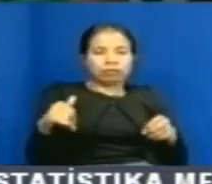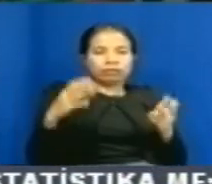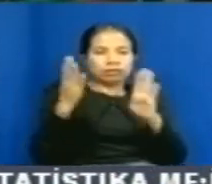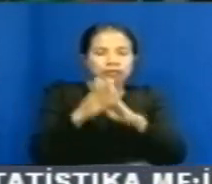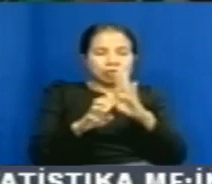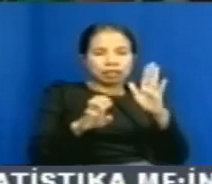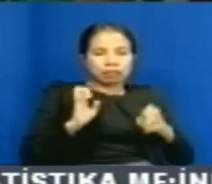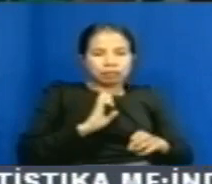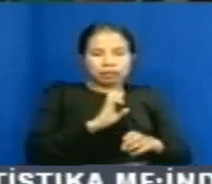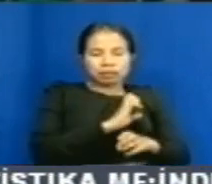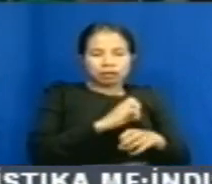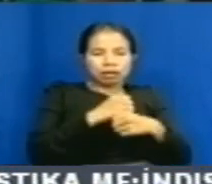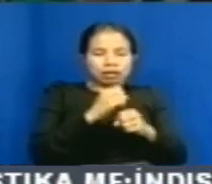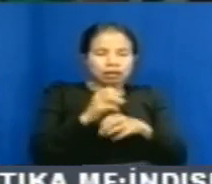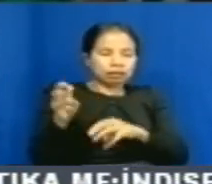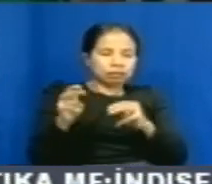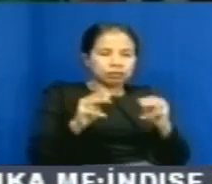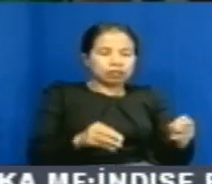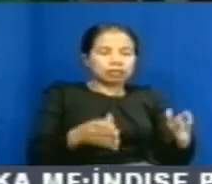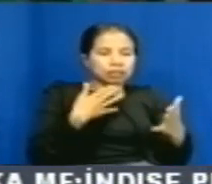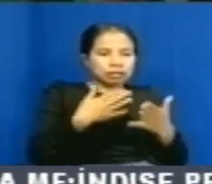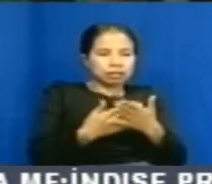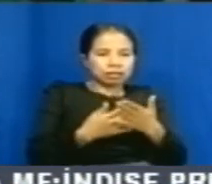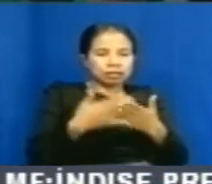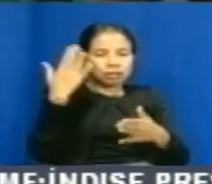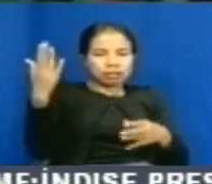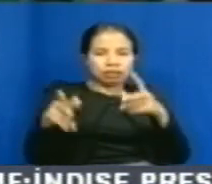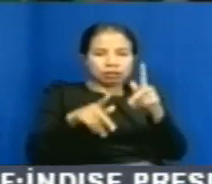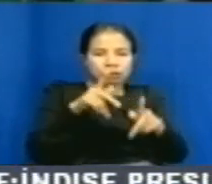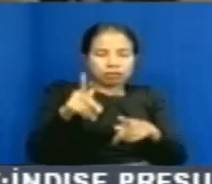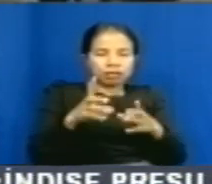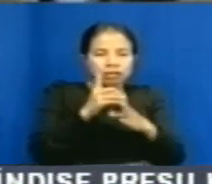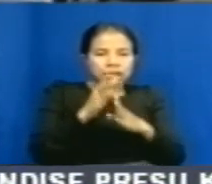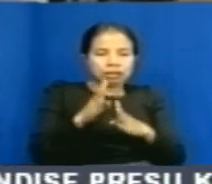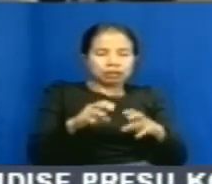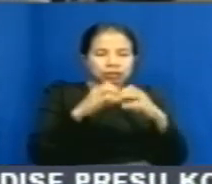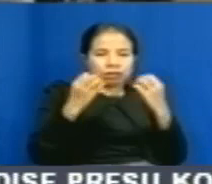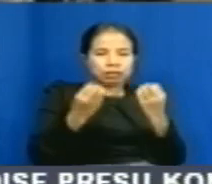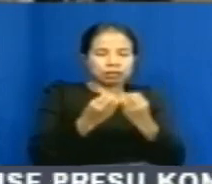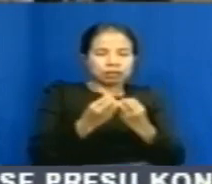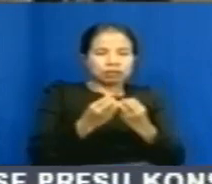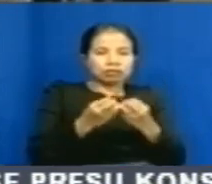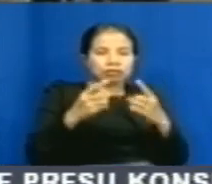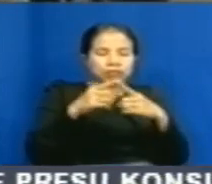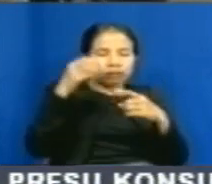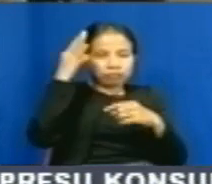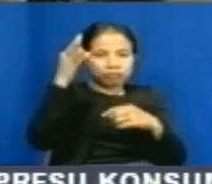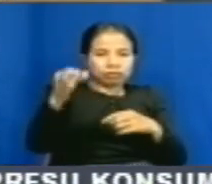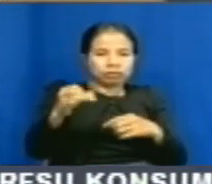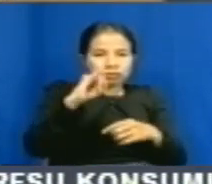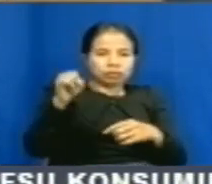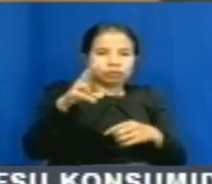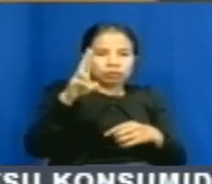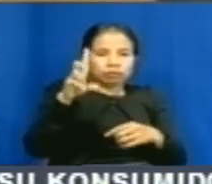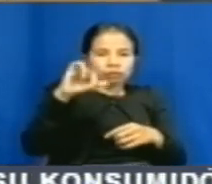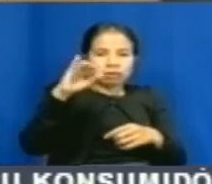embaixador, onde ralou mudança positiva e a comunidade. Diretora executiva NGO Ba Futuro, Juliana